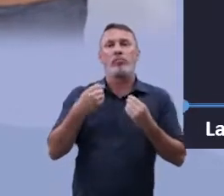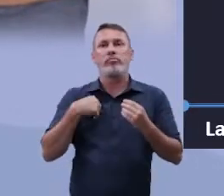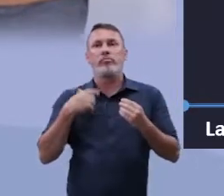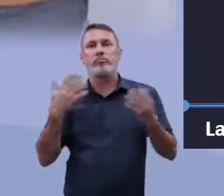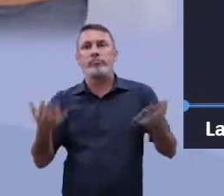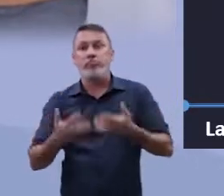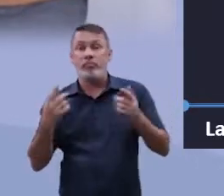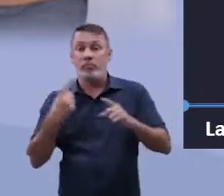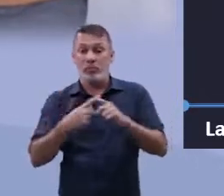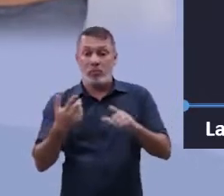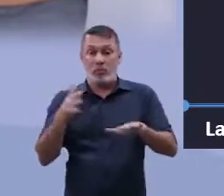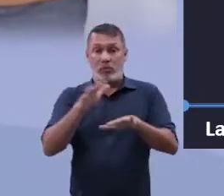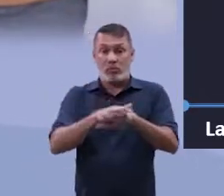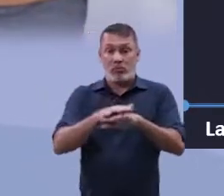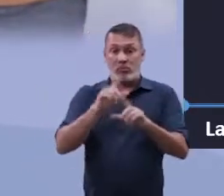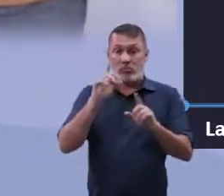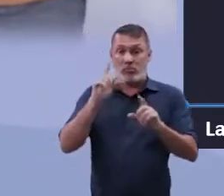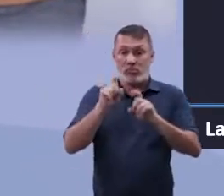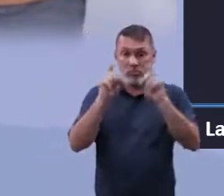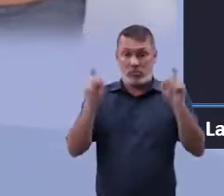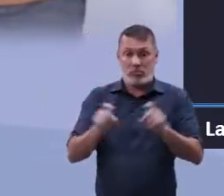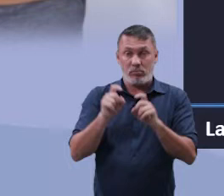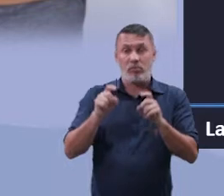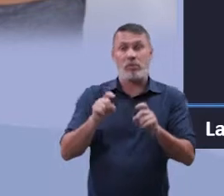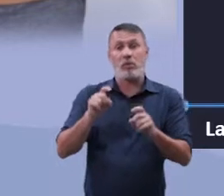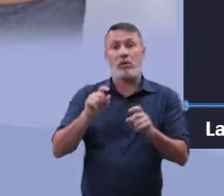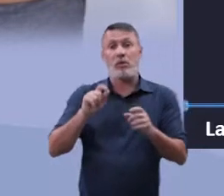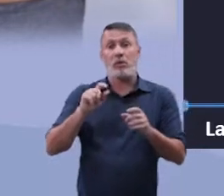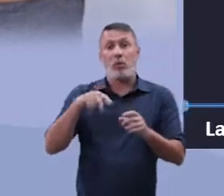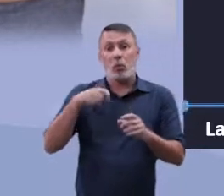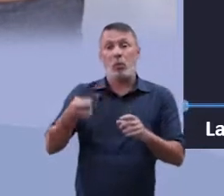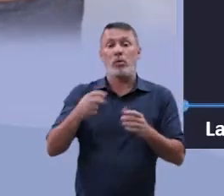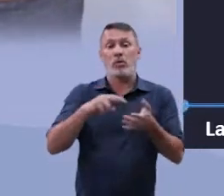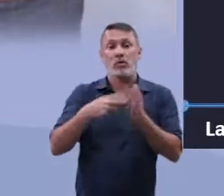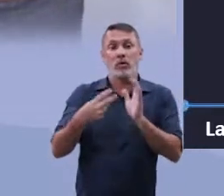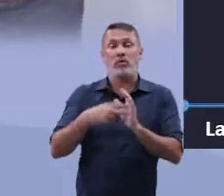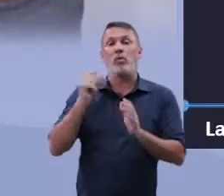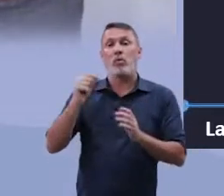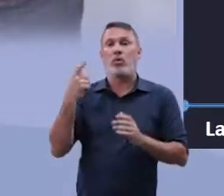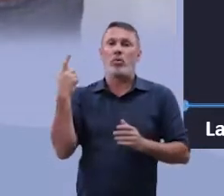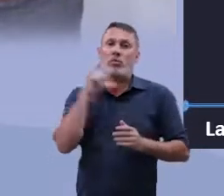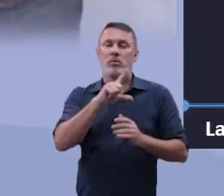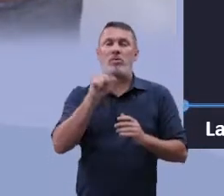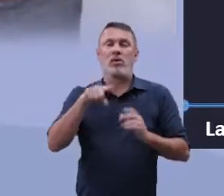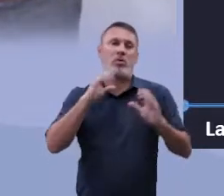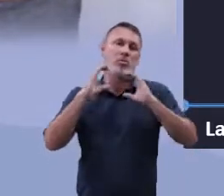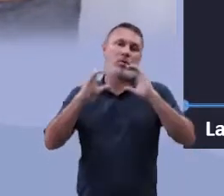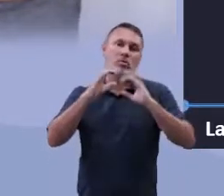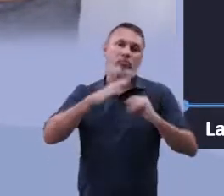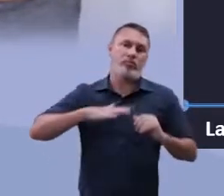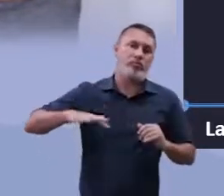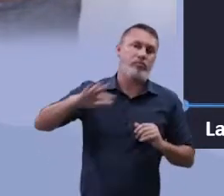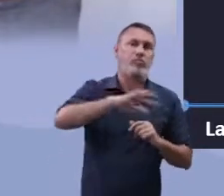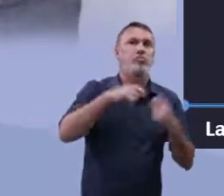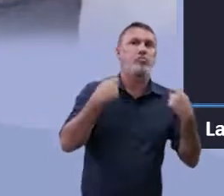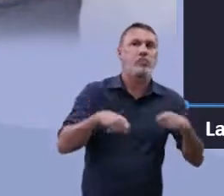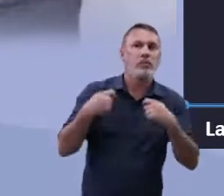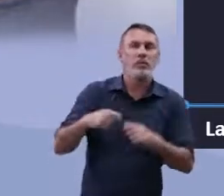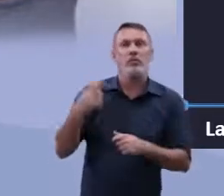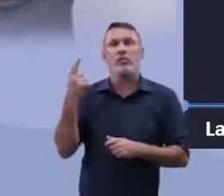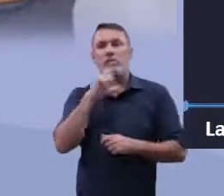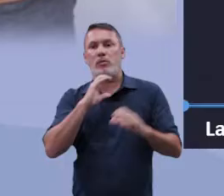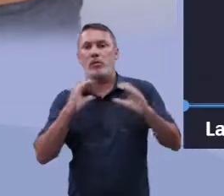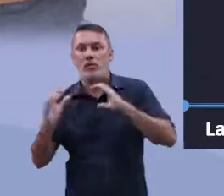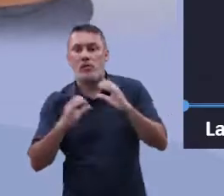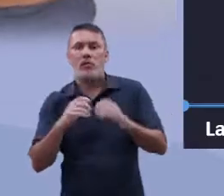a inclusão digital pode ser definida como aquela que permite o cidadão atender às suas necessidades de comunicação. As suas necessidades de comunicação